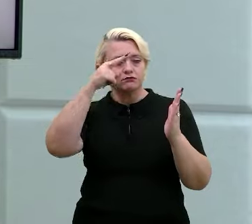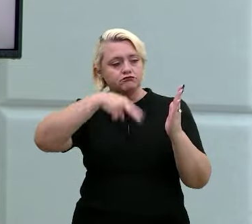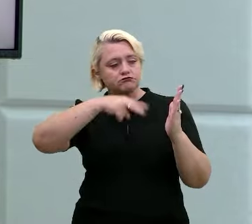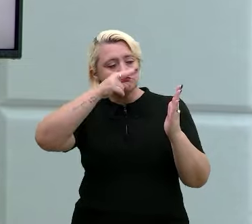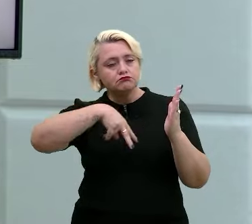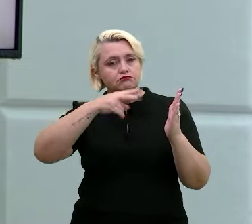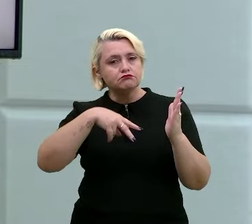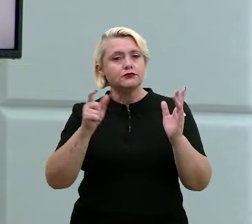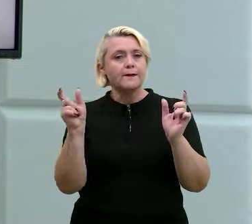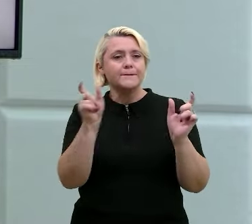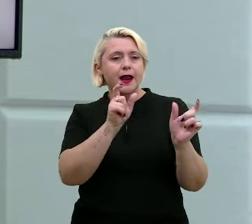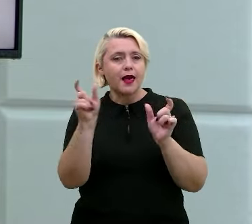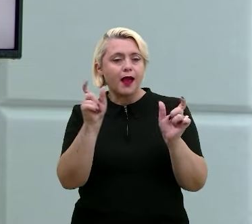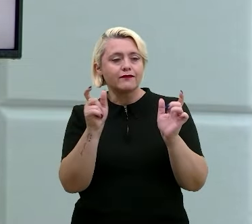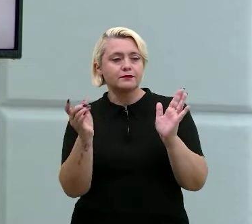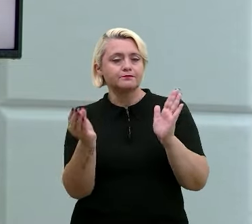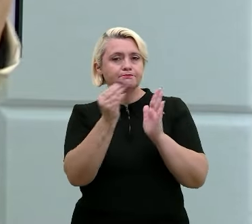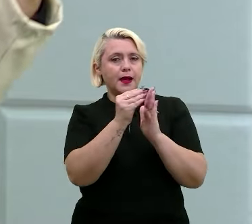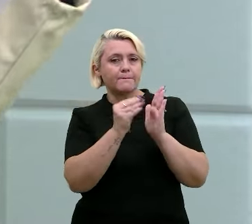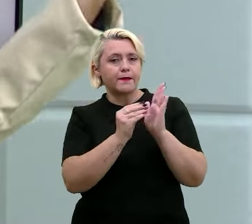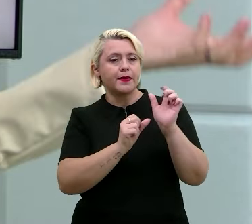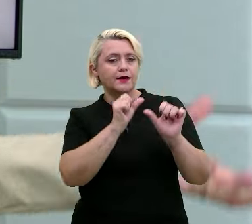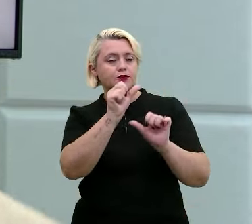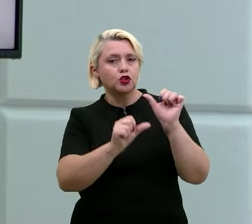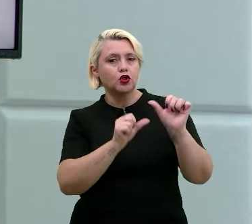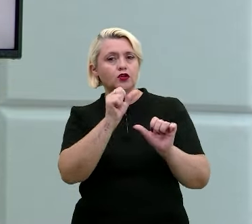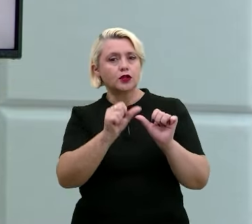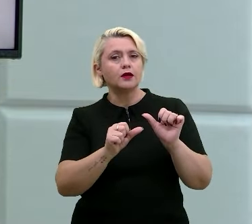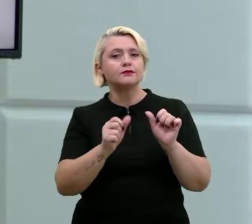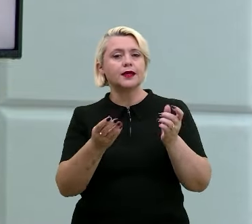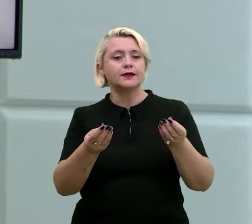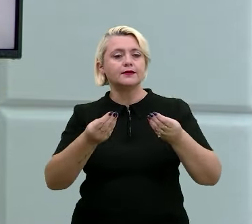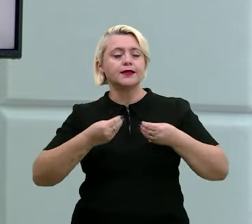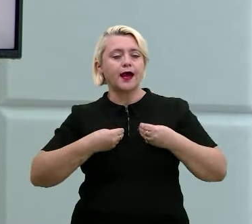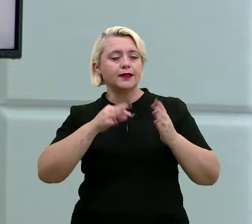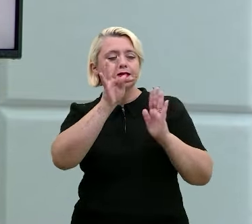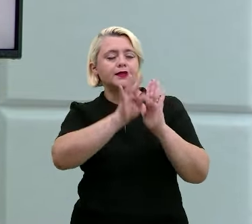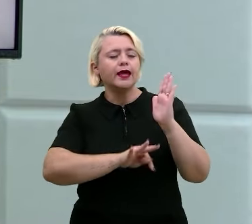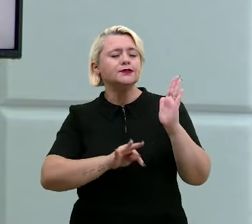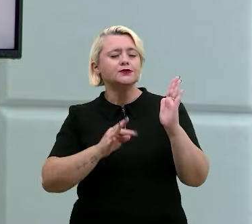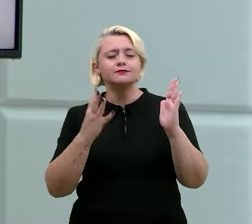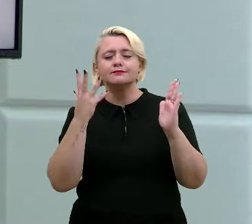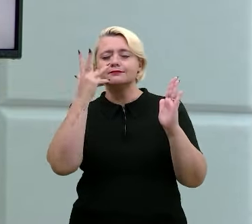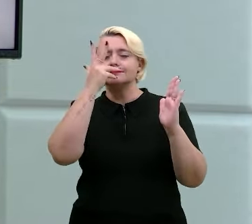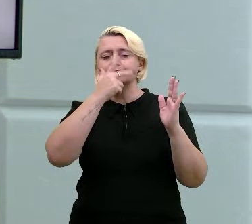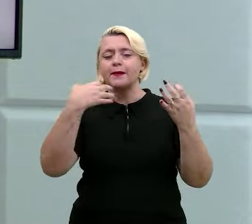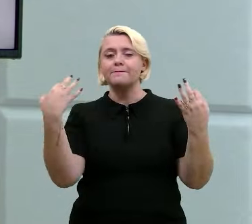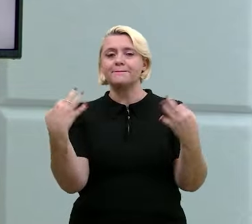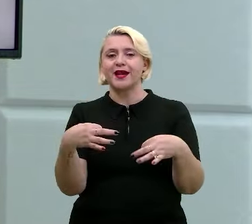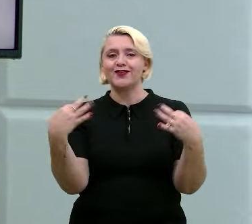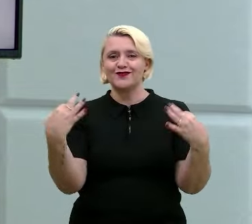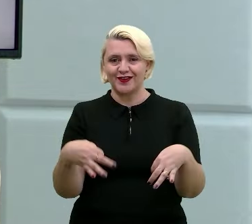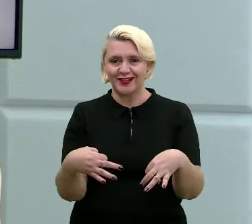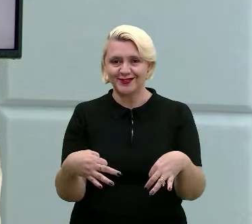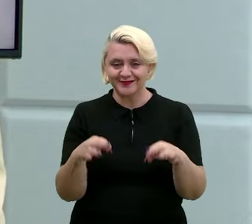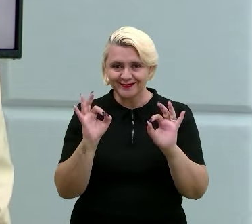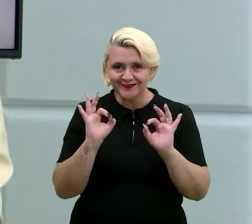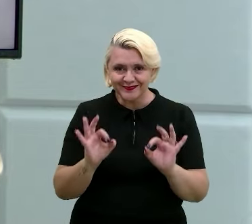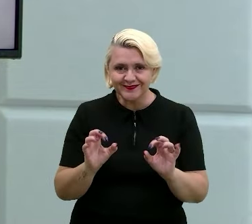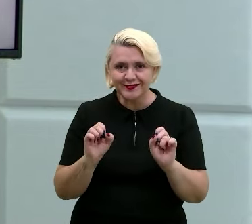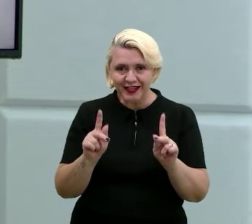esses elementos articuladores para dar fluência para o seu texto. Ele vai ficar Perfeito.